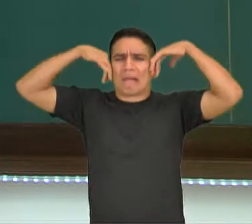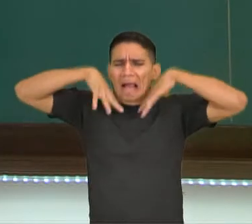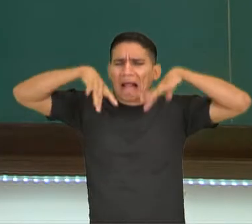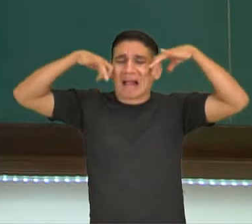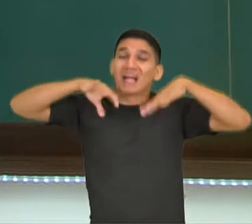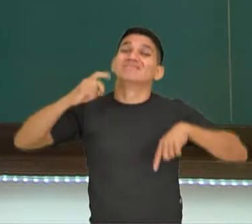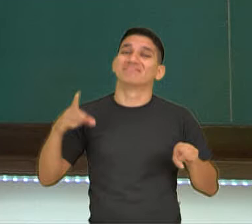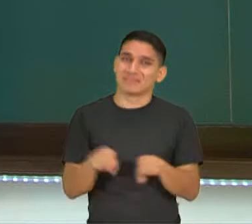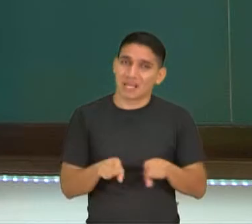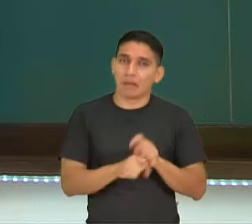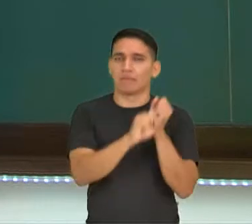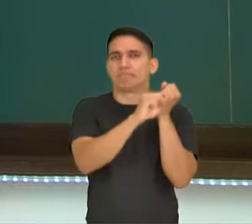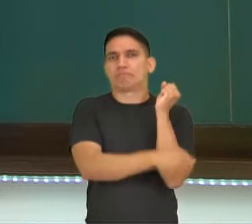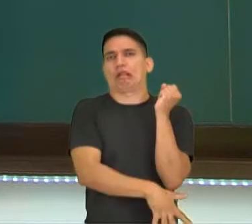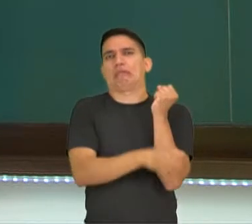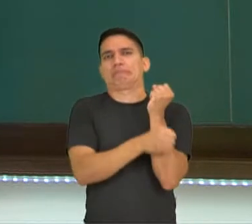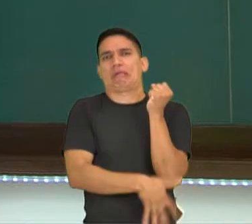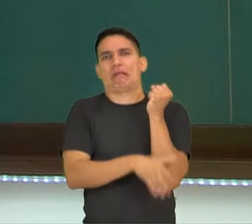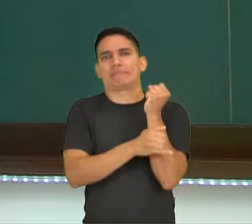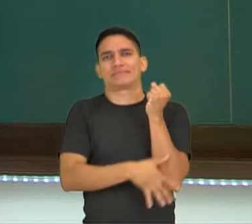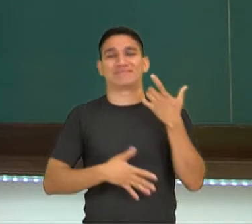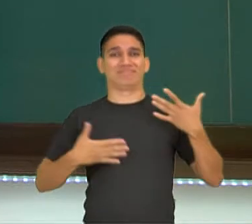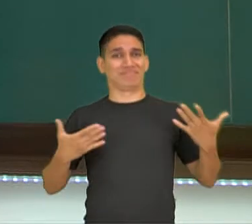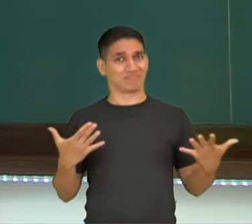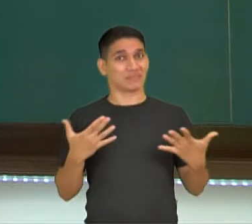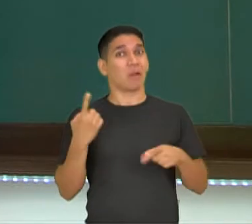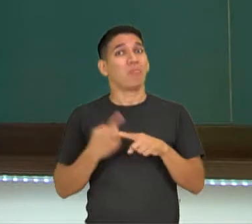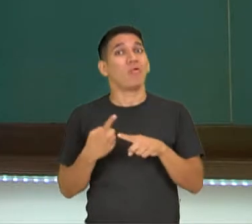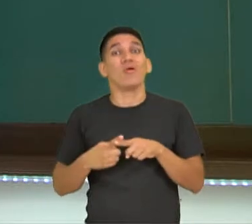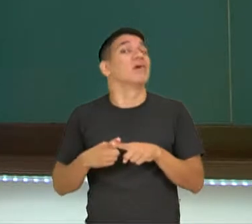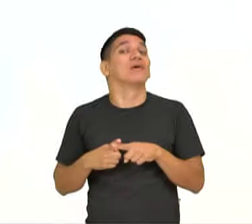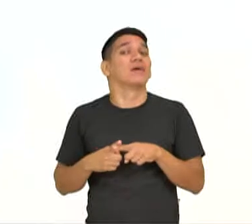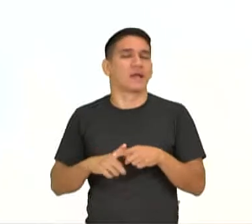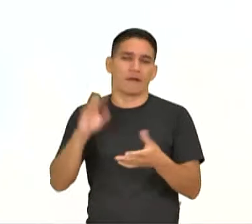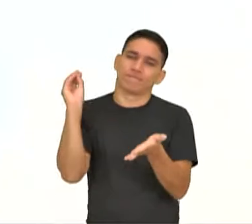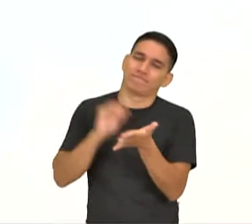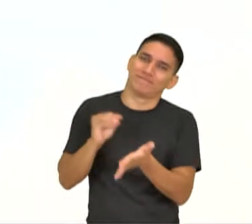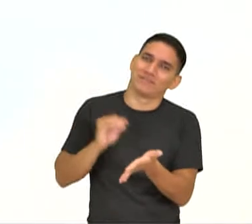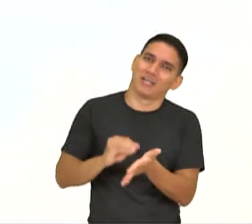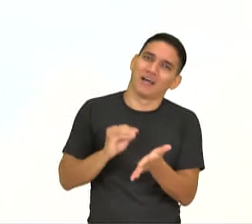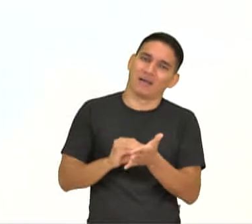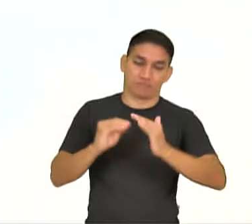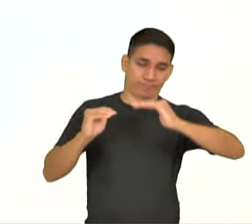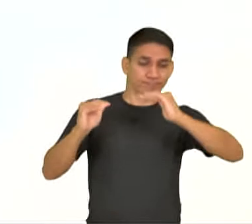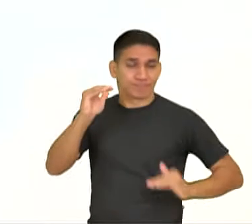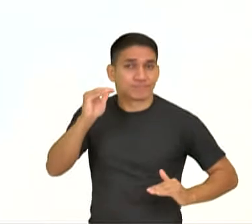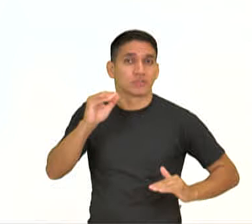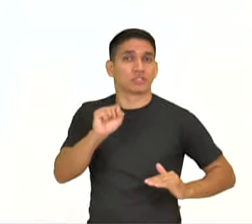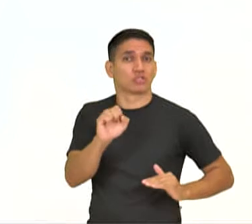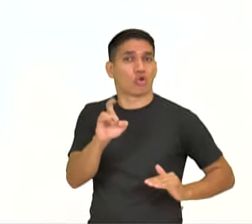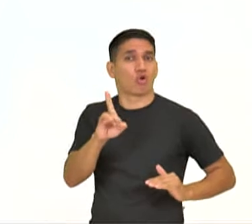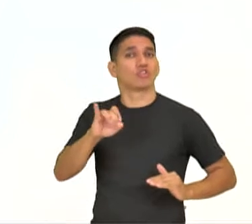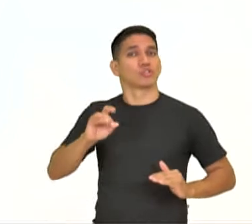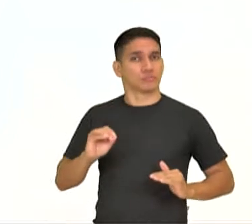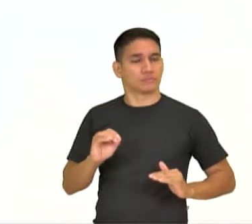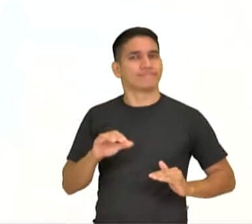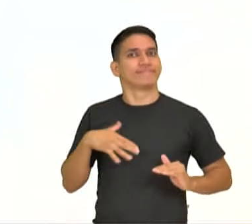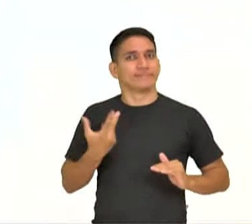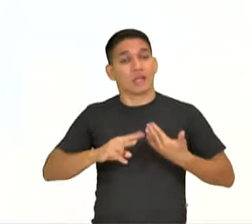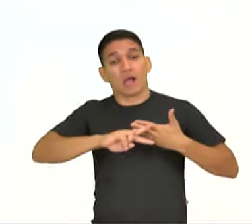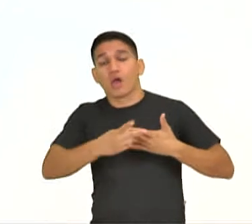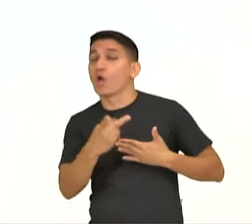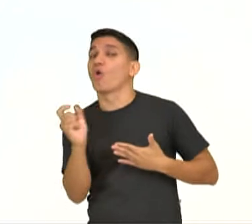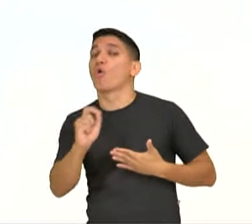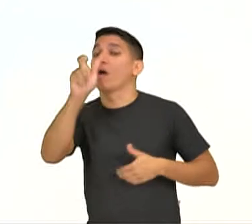aí, quanta coisa ruim que pode acontecer pela falta, gente. Como consequência disso, é possível o indivíduo se